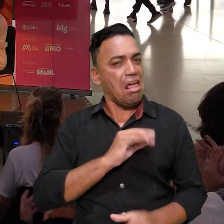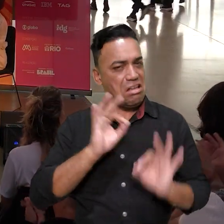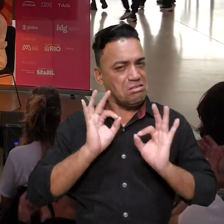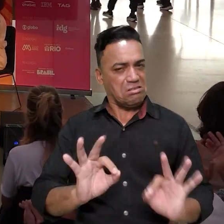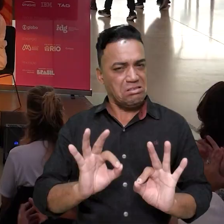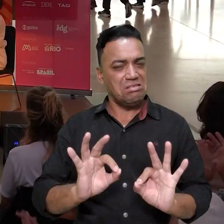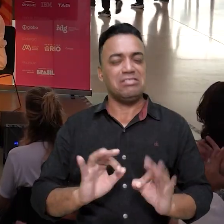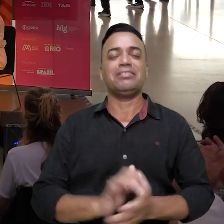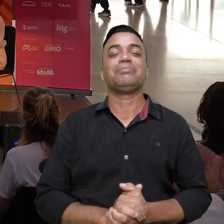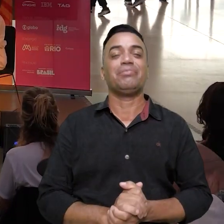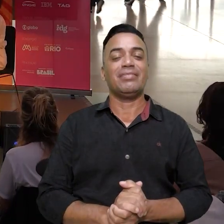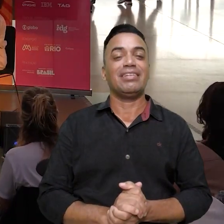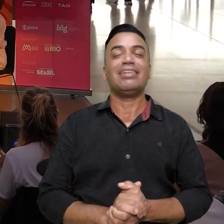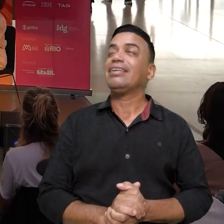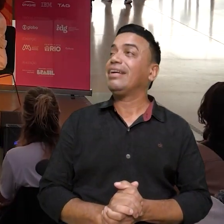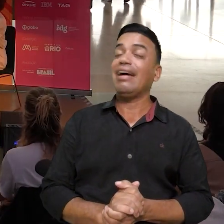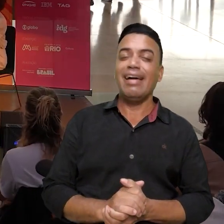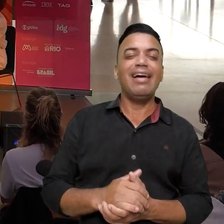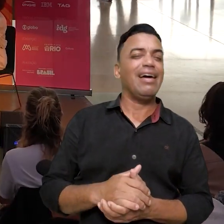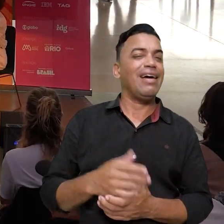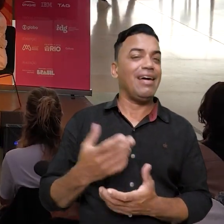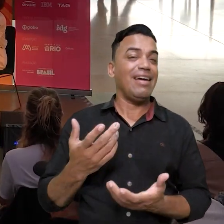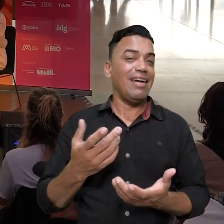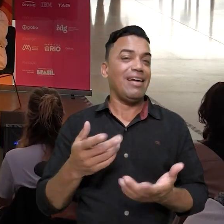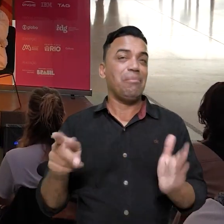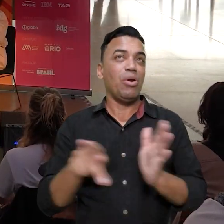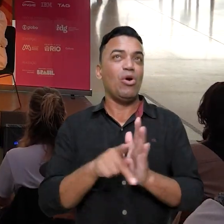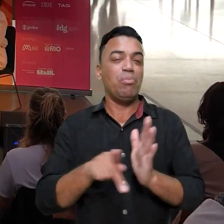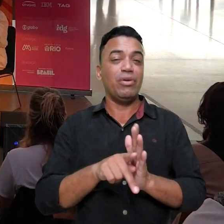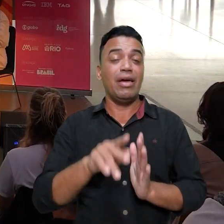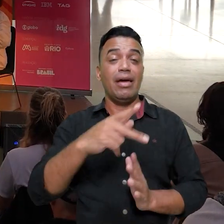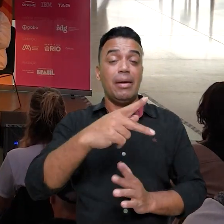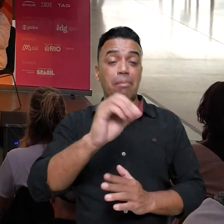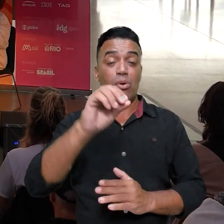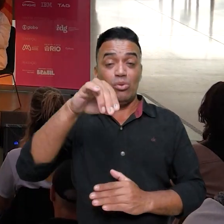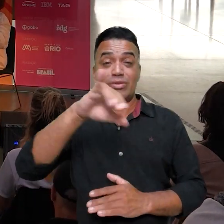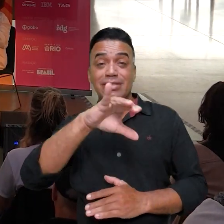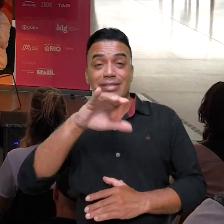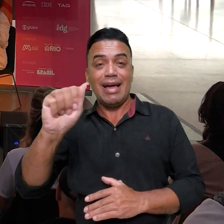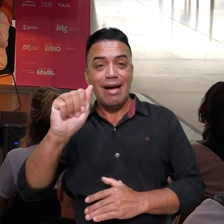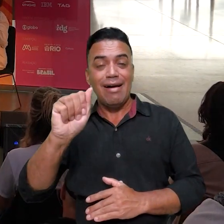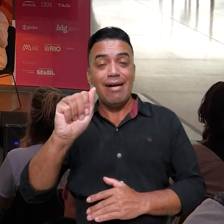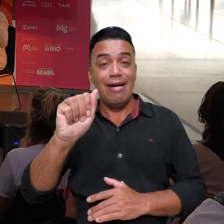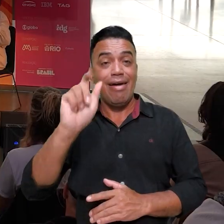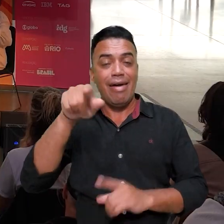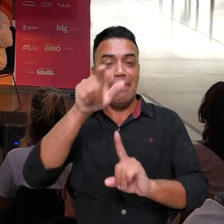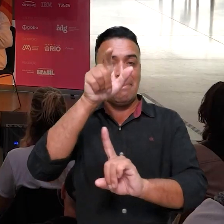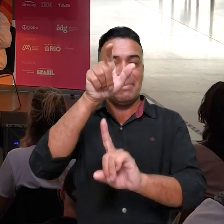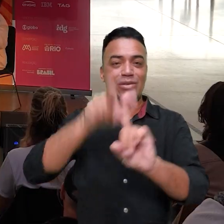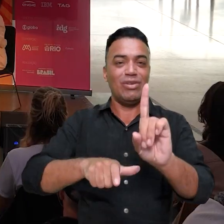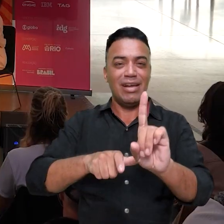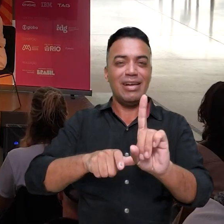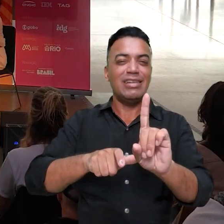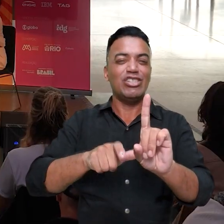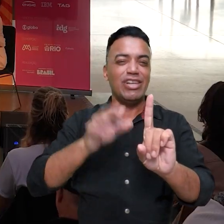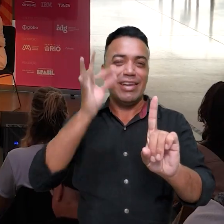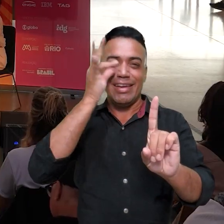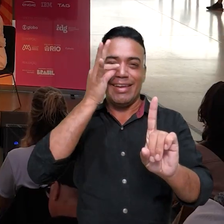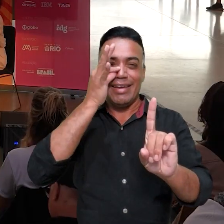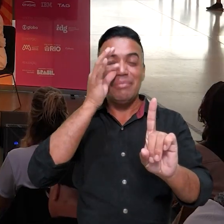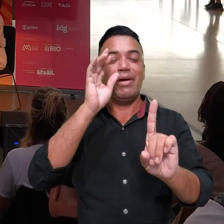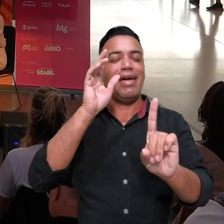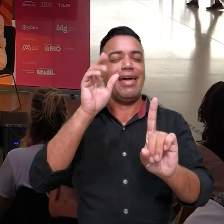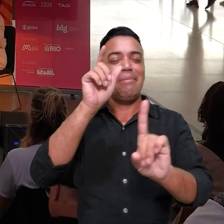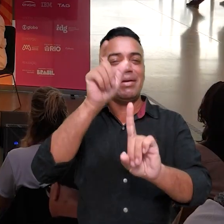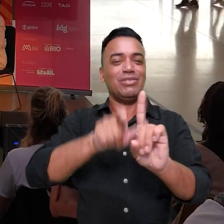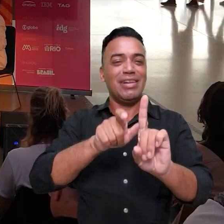Merecidamente. A Ponciá Vicência, né, fala Ponciá Evaristo, porque Ponciá Vicência é a personagem, acho que ela já